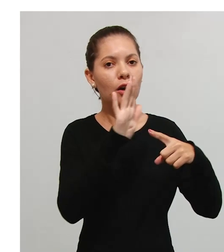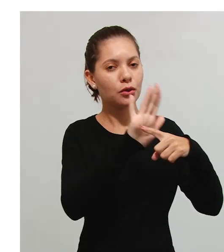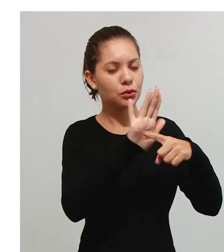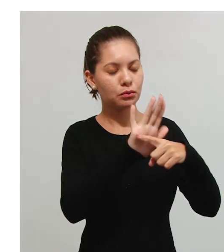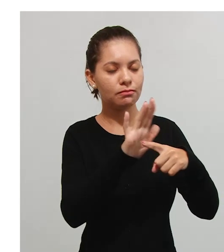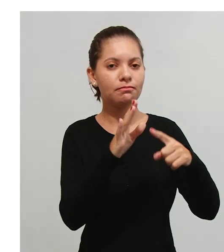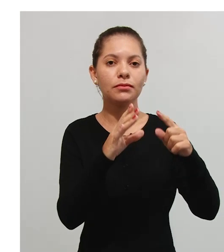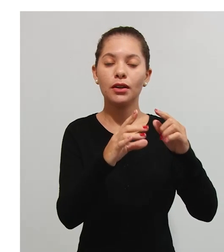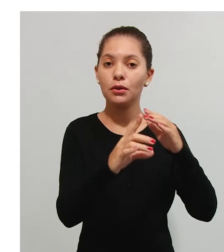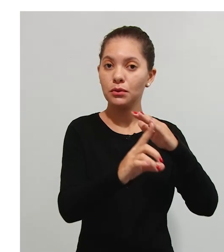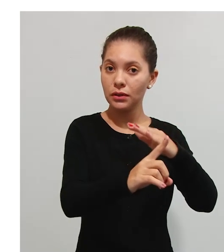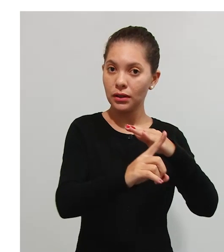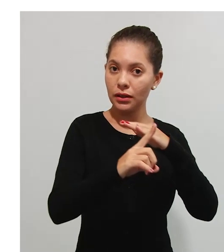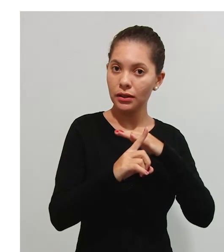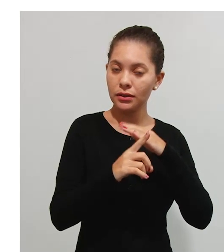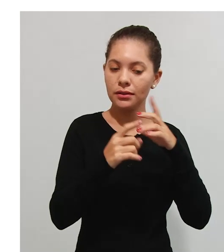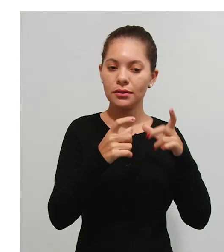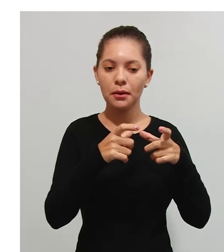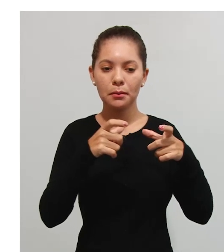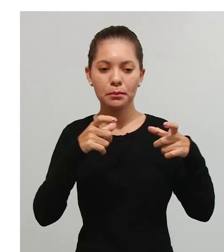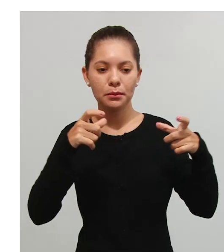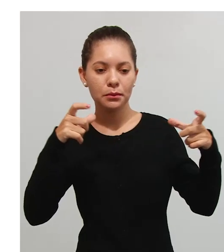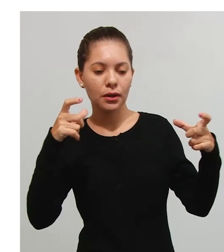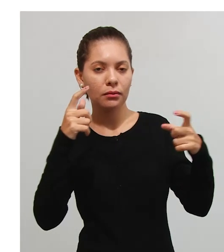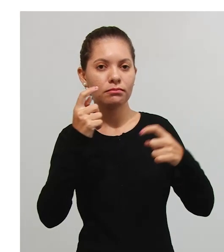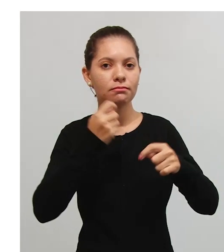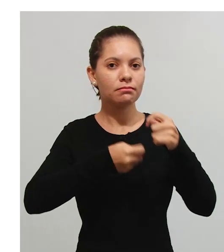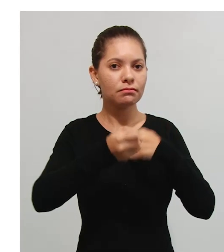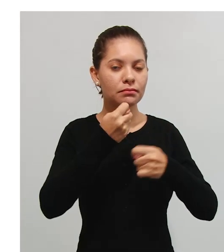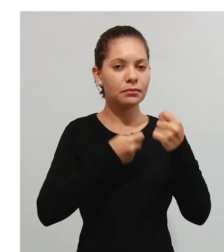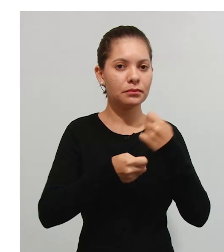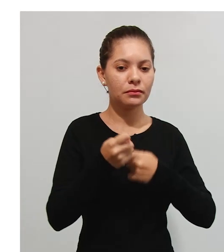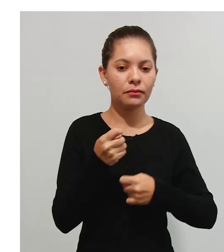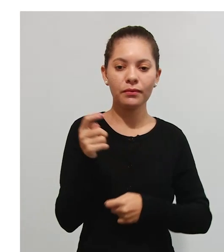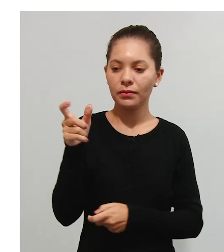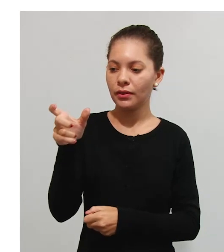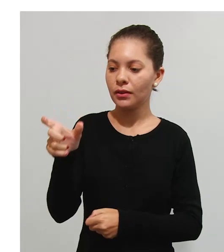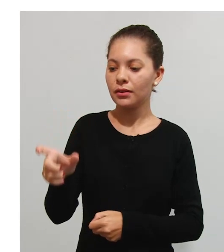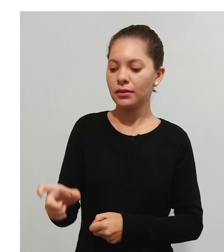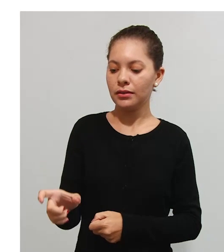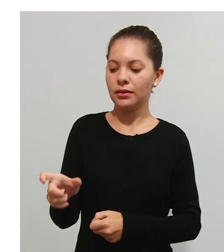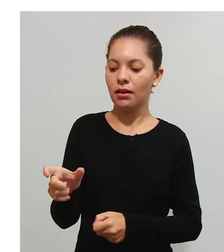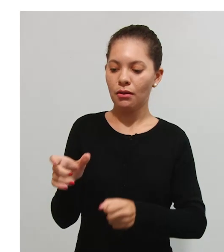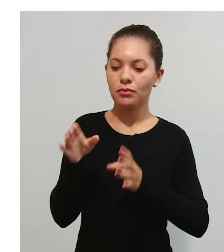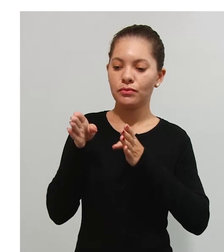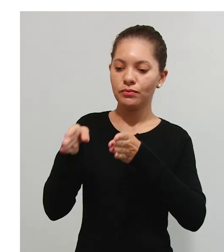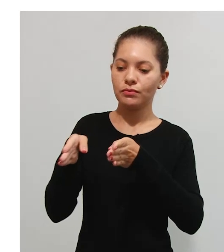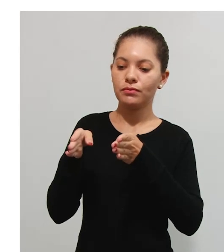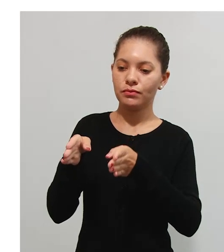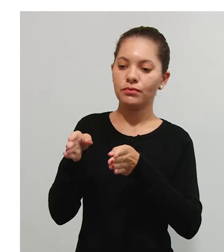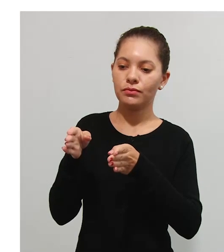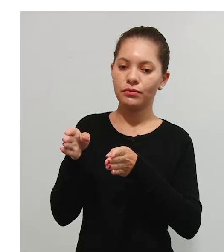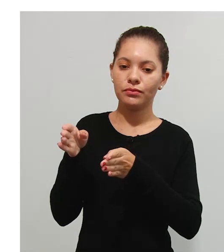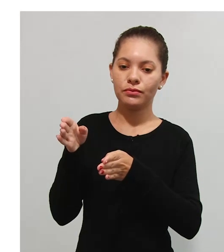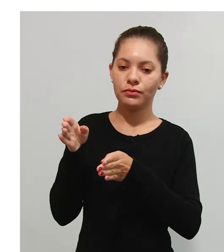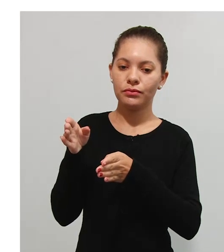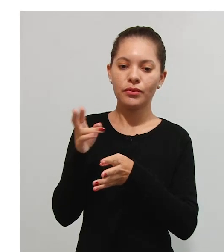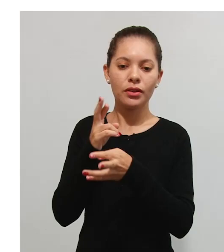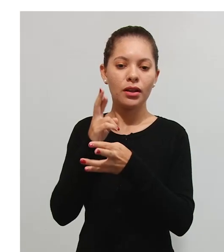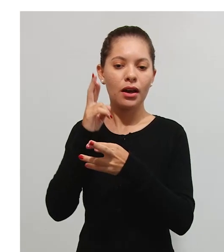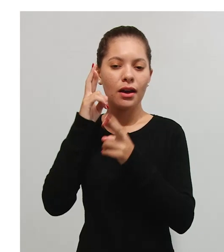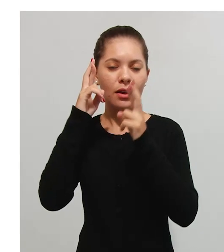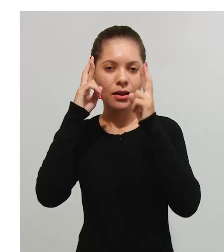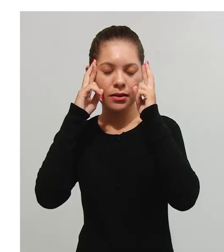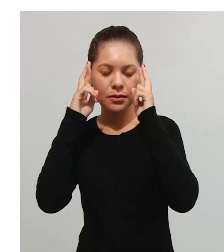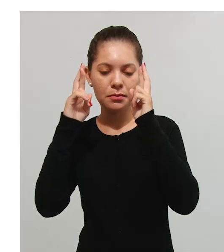satisfazer necessidades dos clientes e ampliar a potencialidade do negócio. Já no social, ele